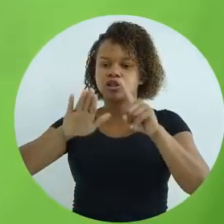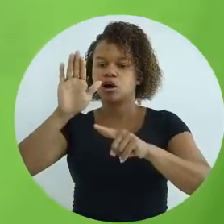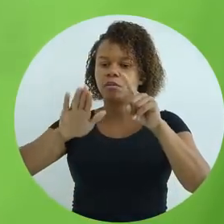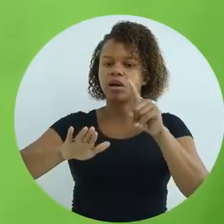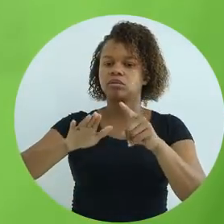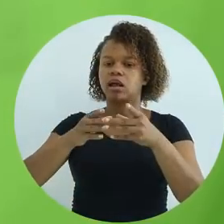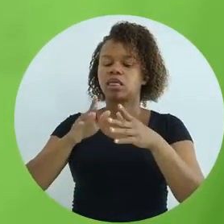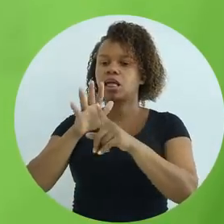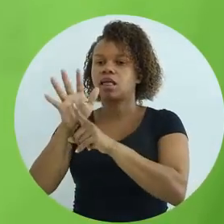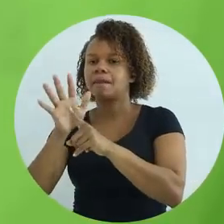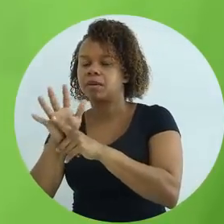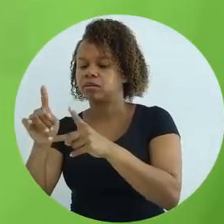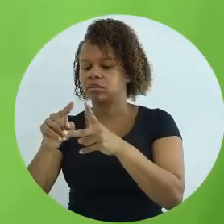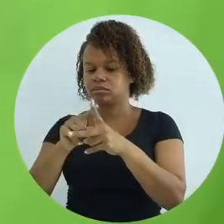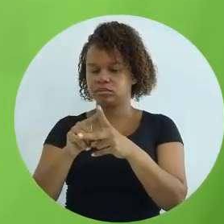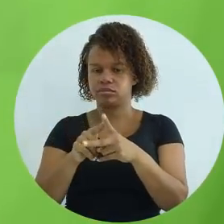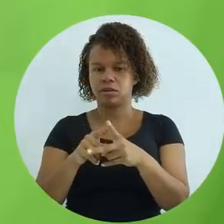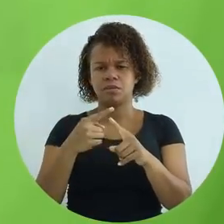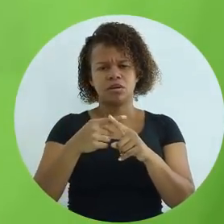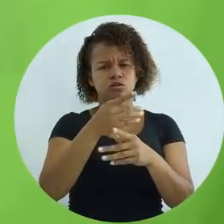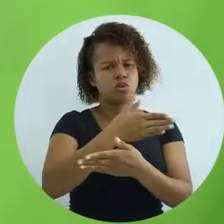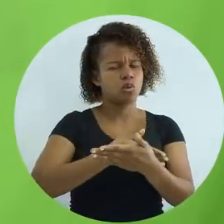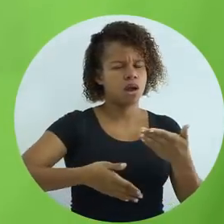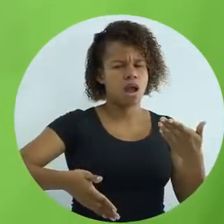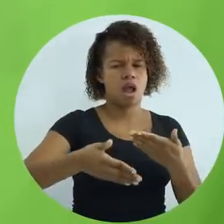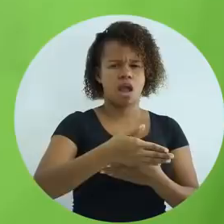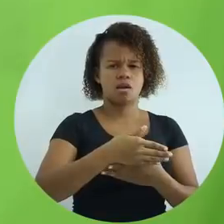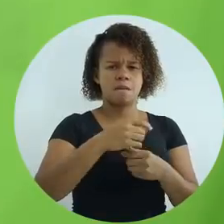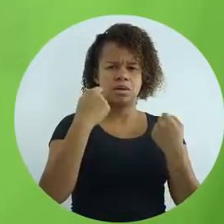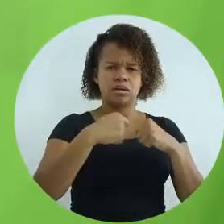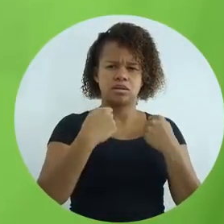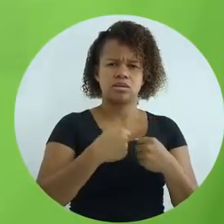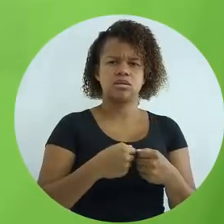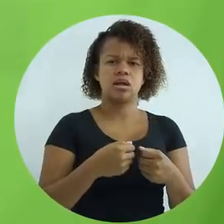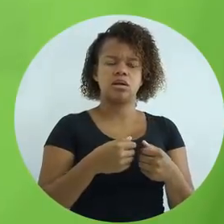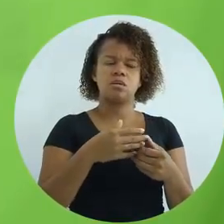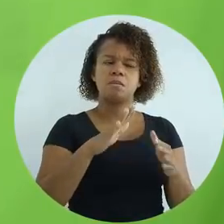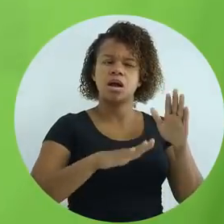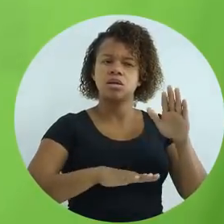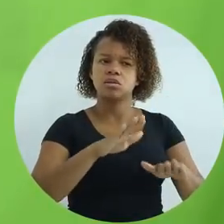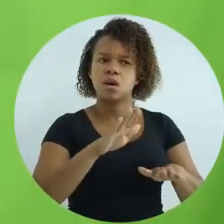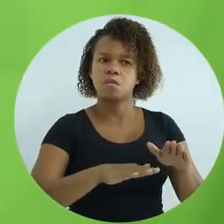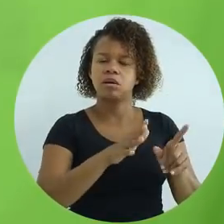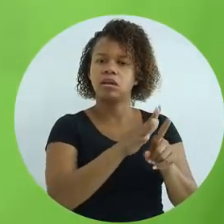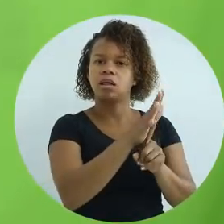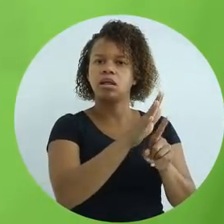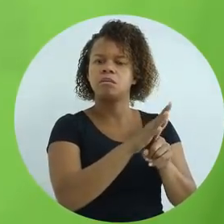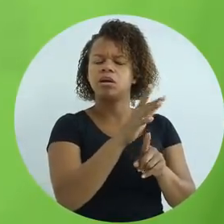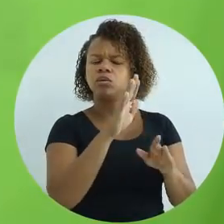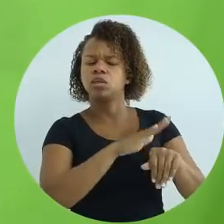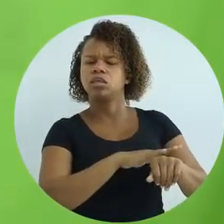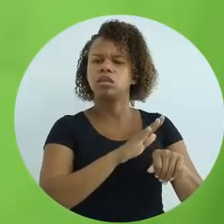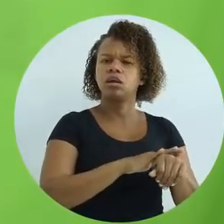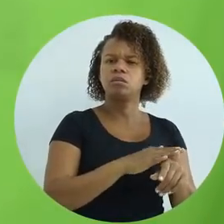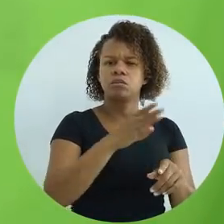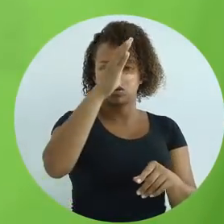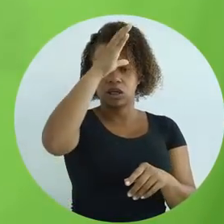demanda. Todos os elos da cadeia de suprimentos precisam de uma previsão da demanda dos